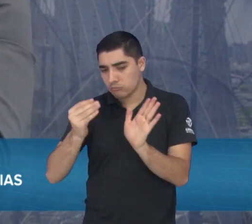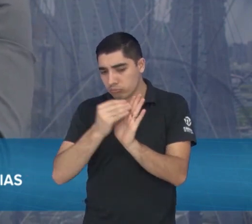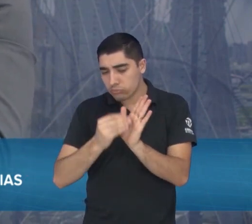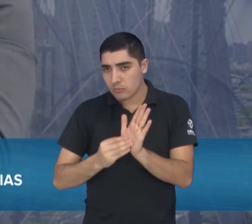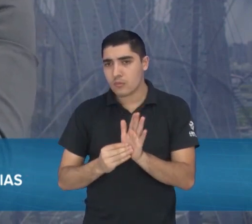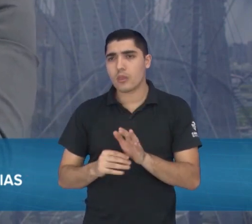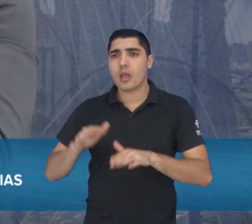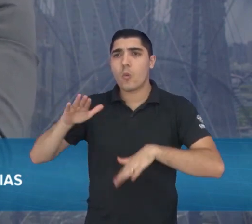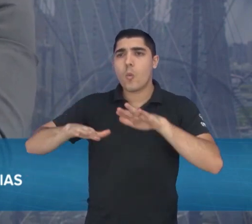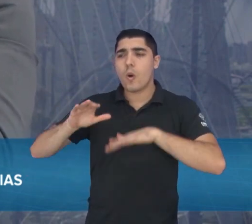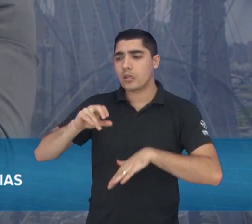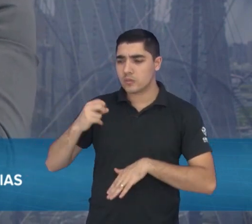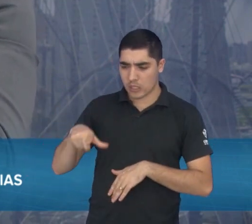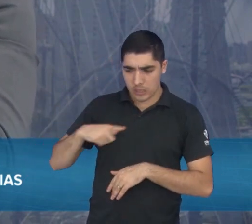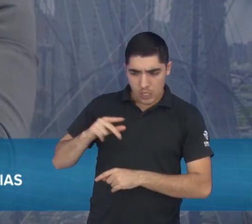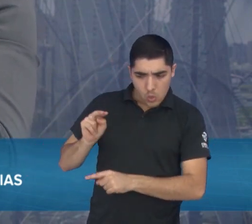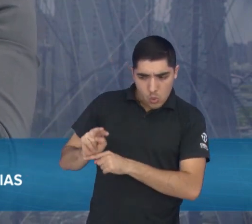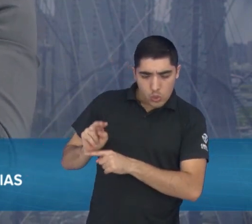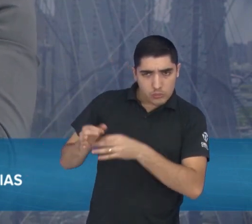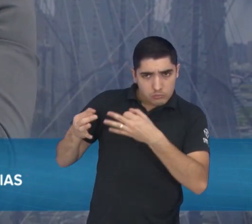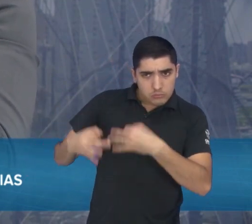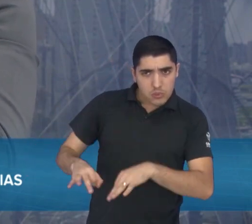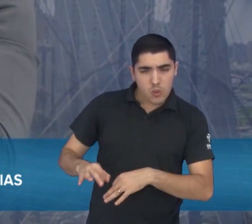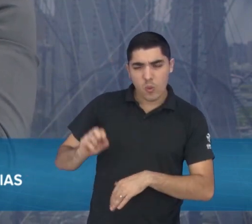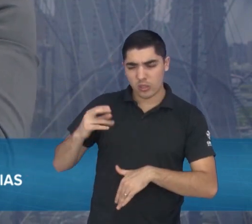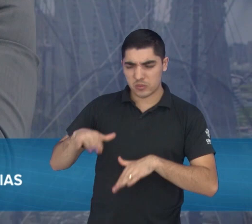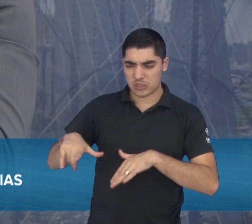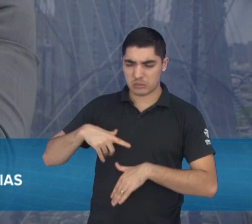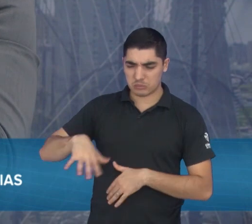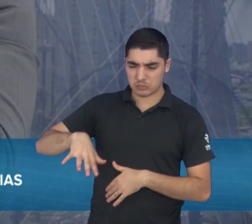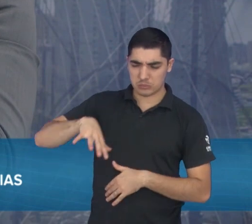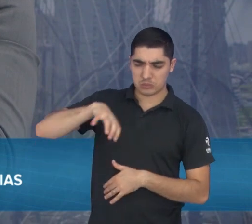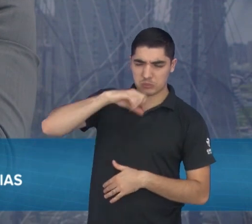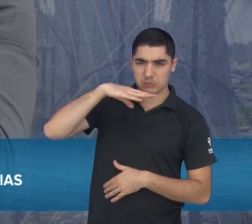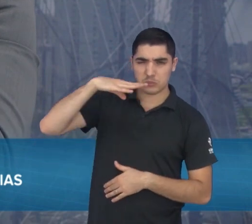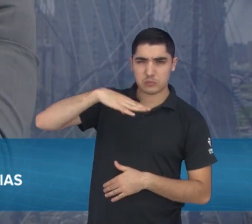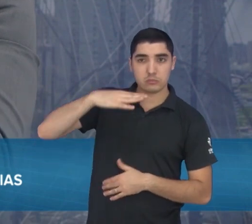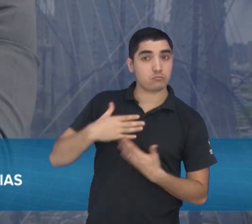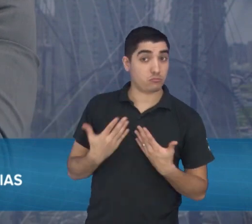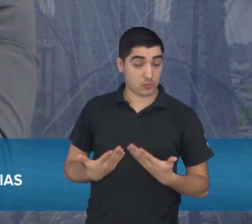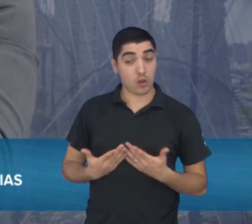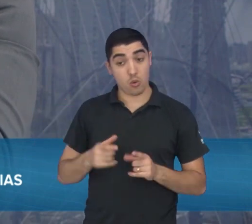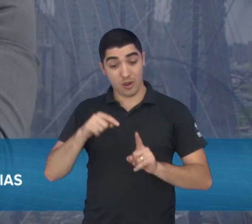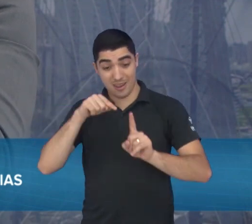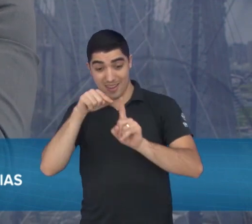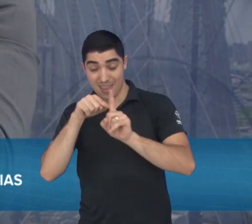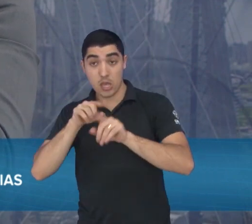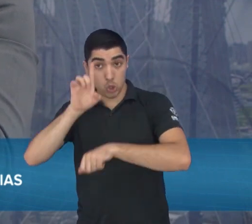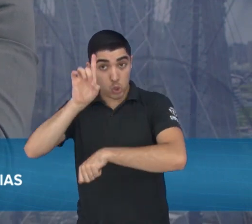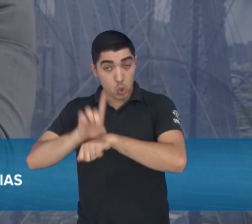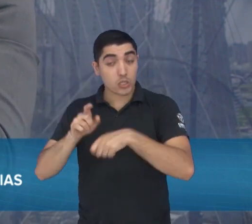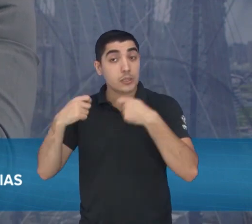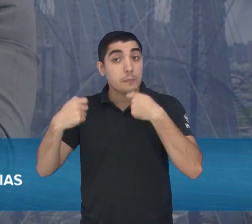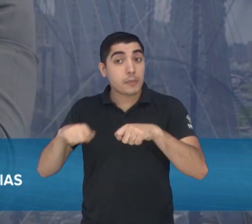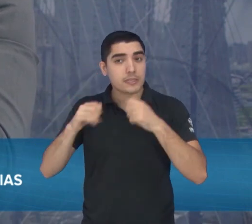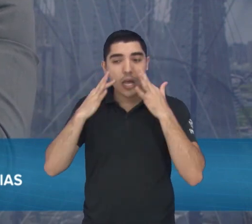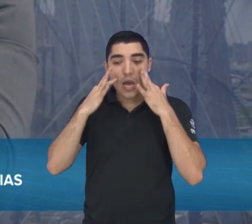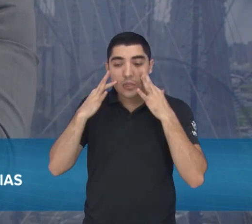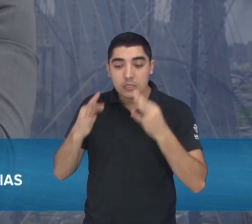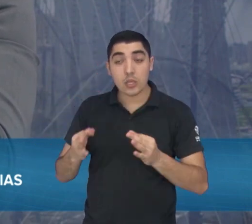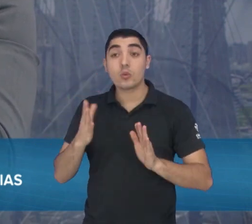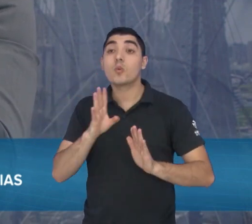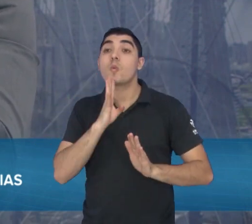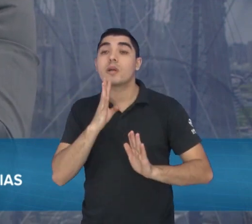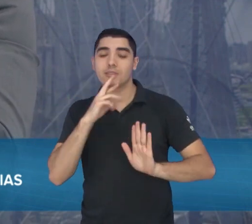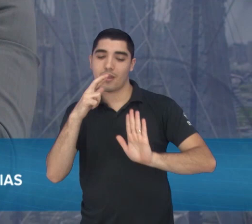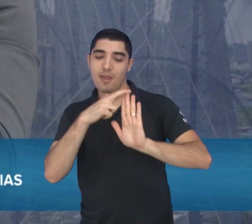mau cheiro? Então, o proprietário do animal, o dono do animal, tem que estar atento a essas questões para que ele possa ter uma